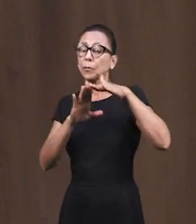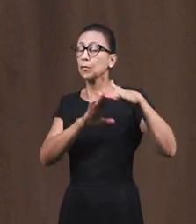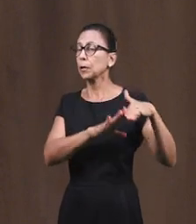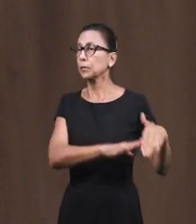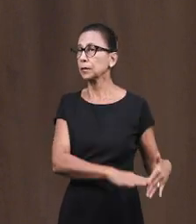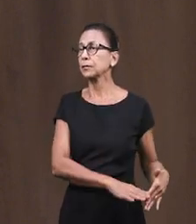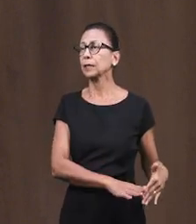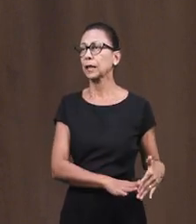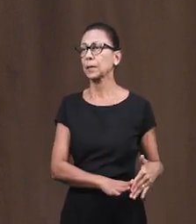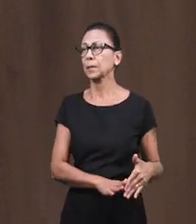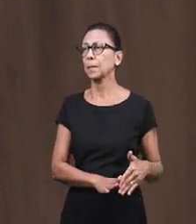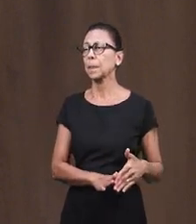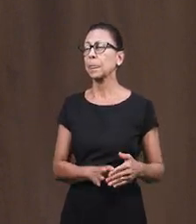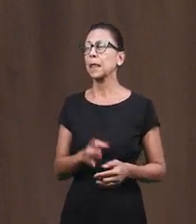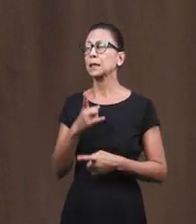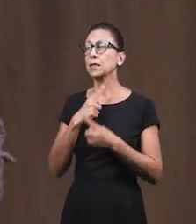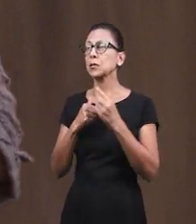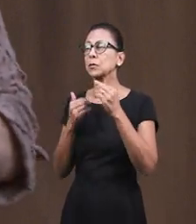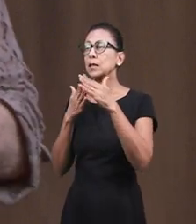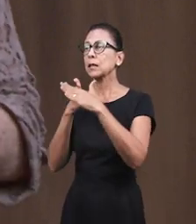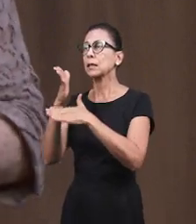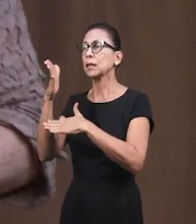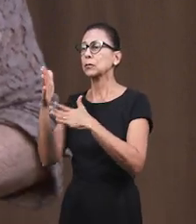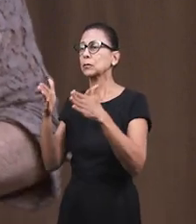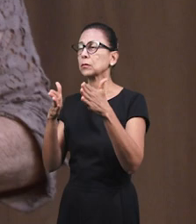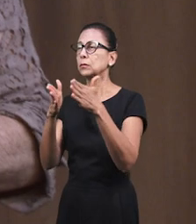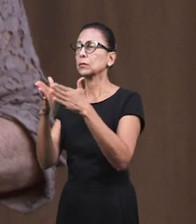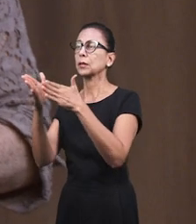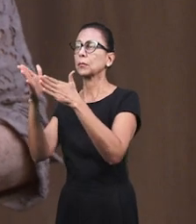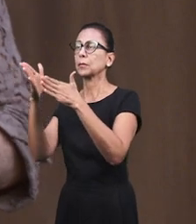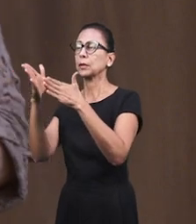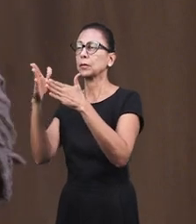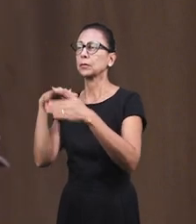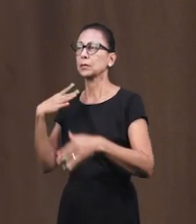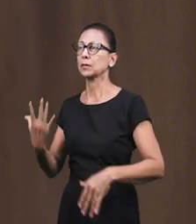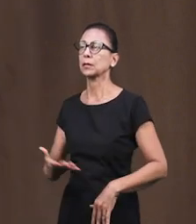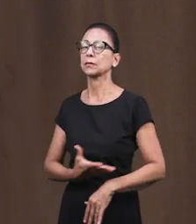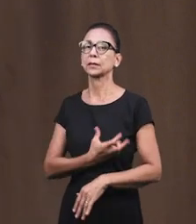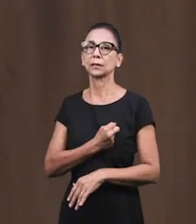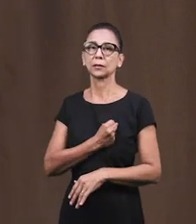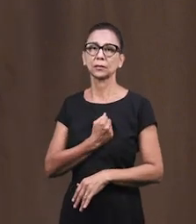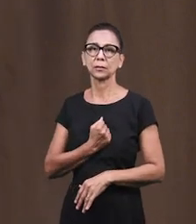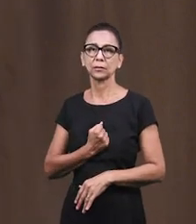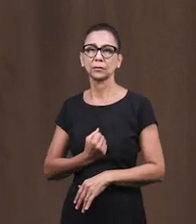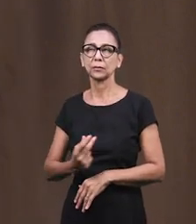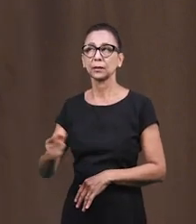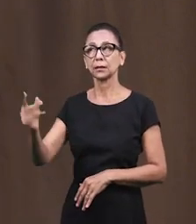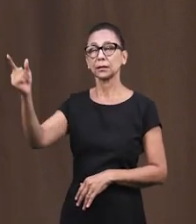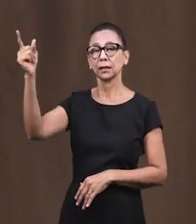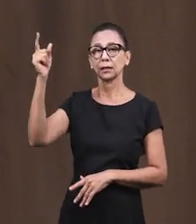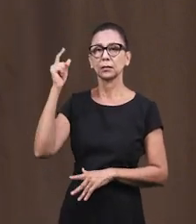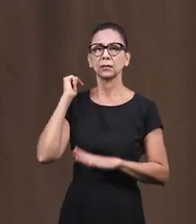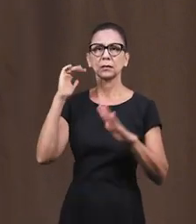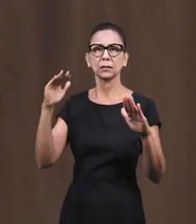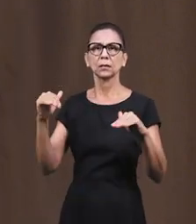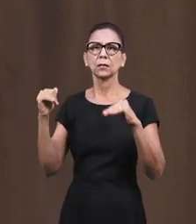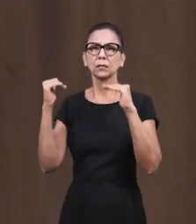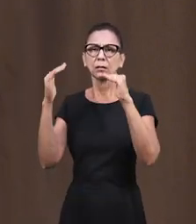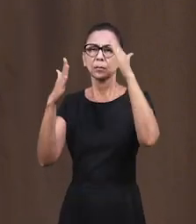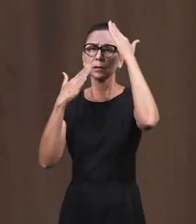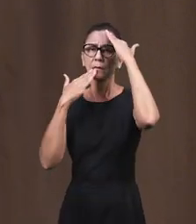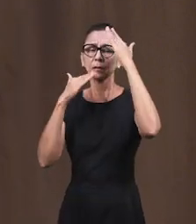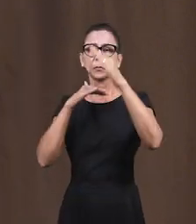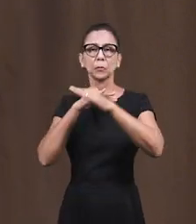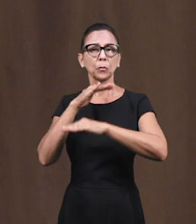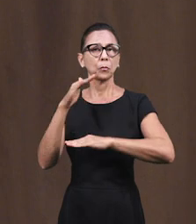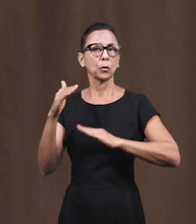teu projeto, projeto este que nos levará para a vida eterna. Nós te louvamos por tudo que o Senhor